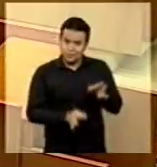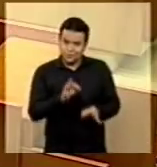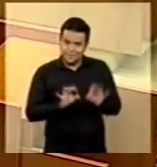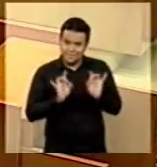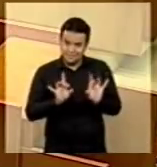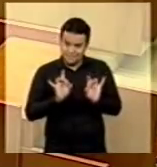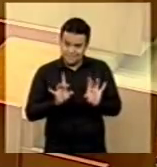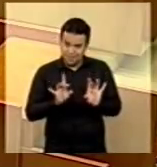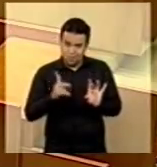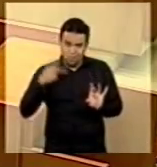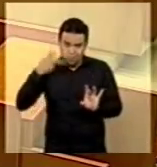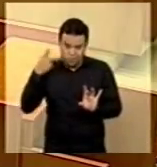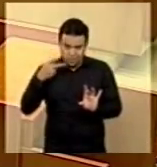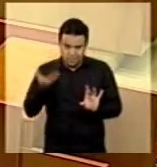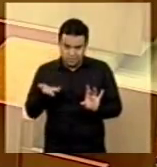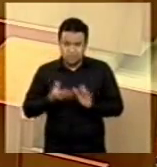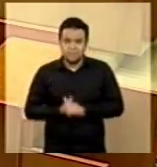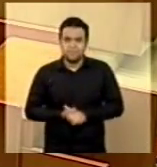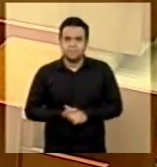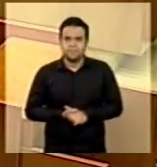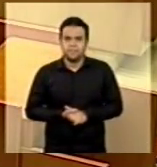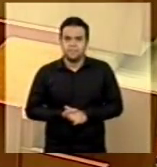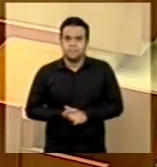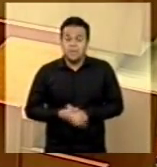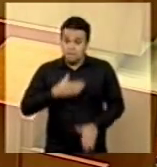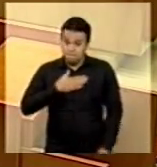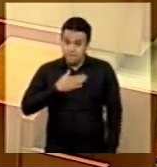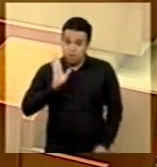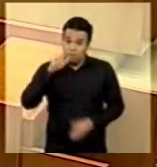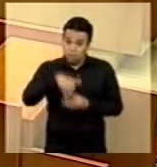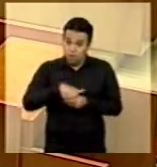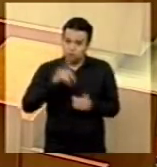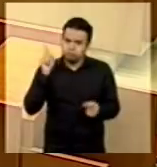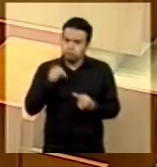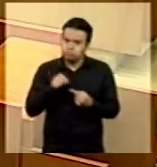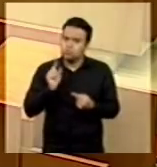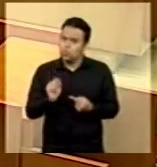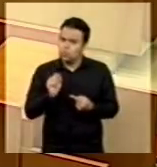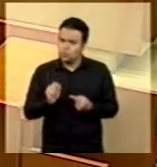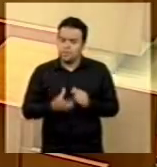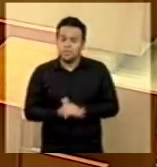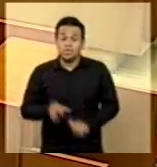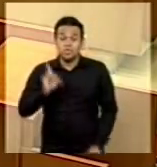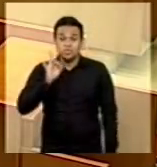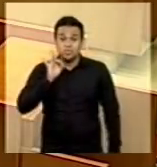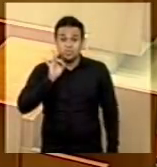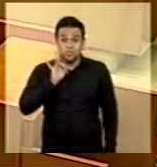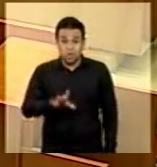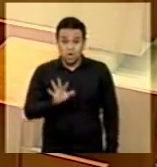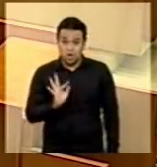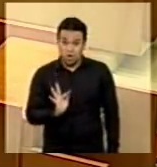meu voto tem o seguinte sentido e alcance. Só prevalece o